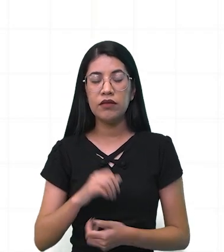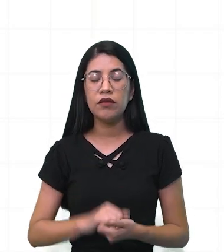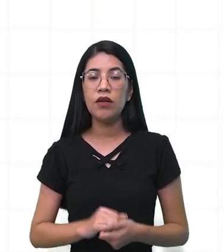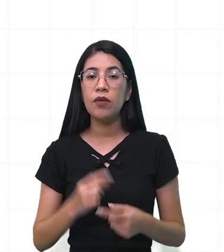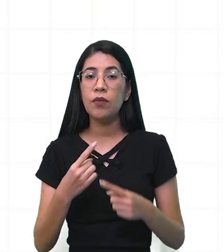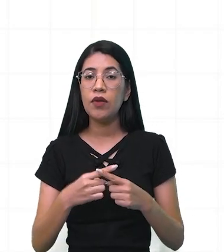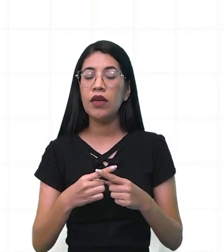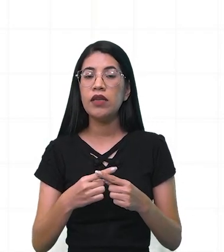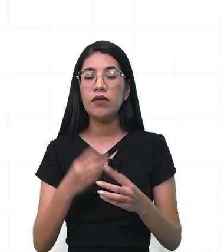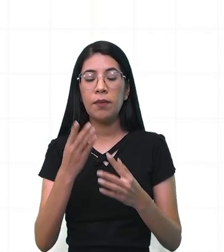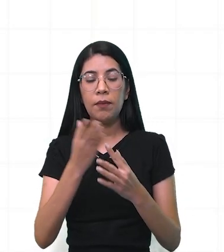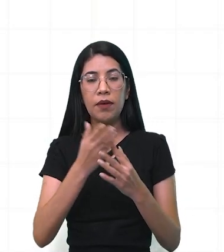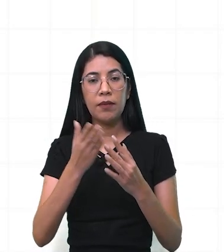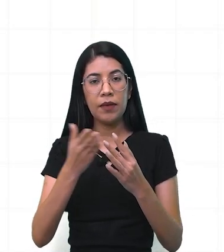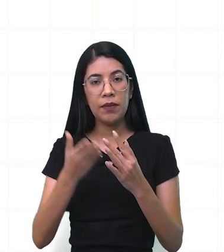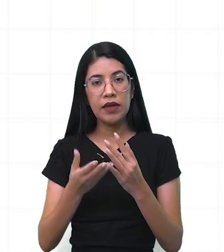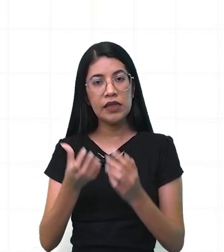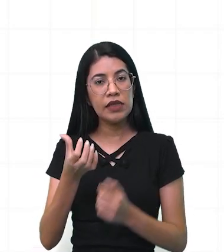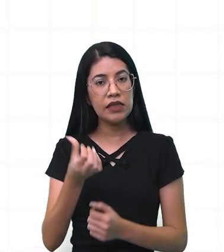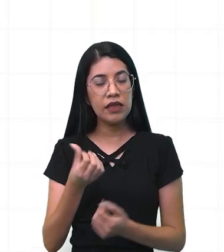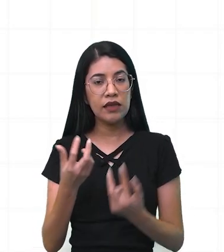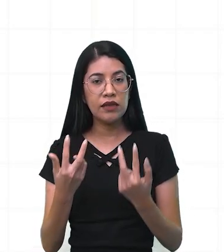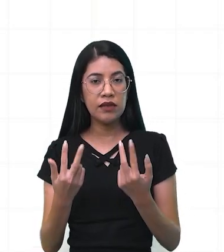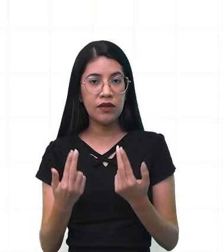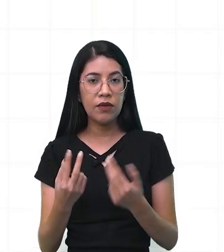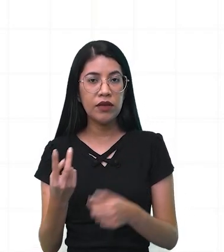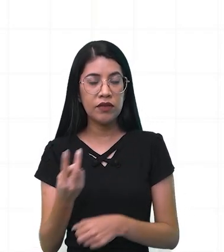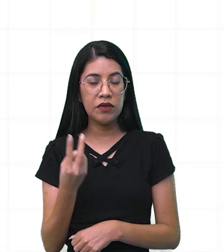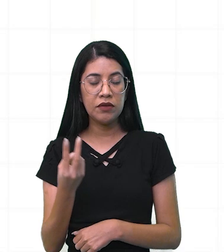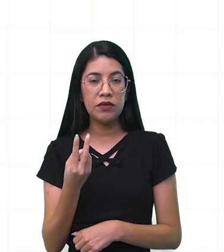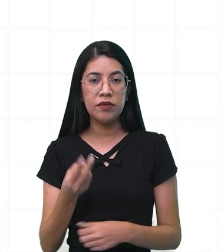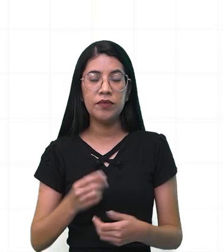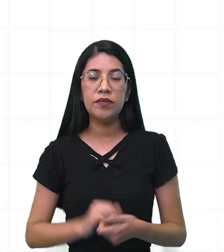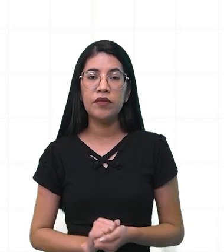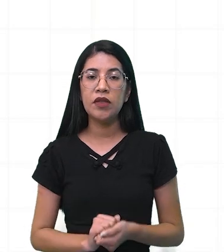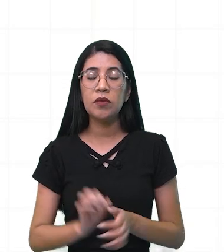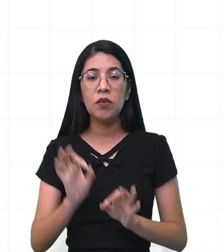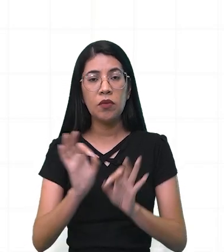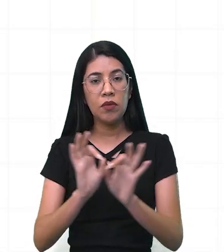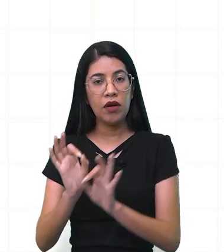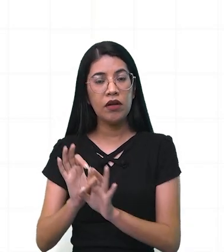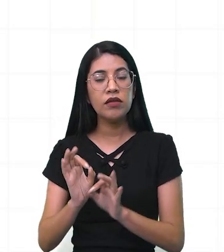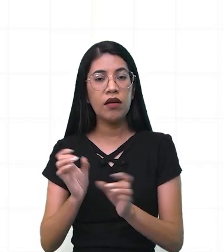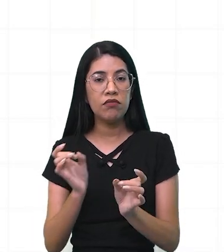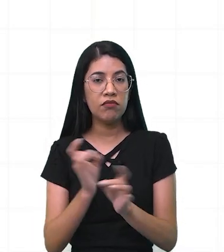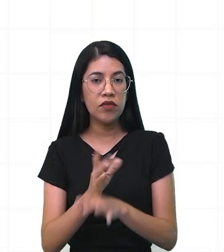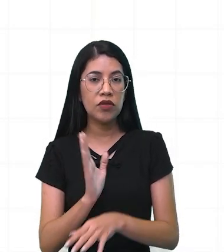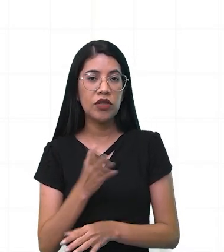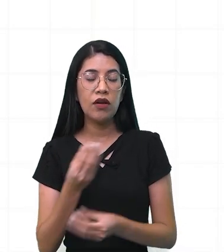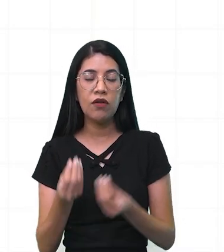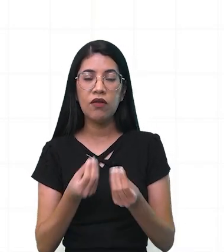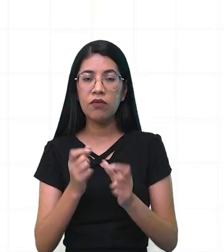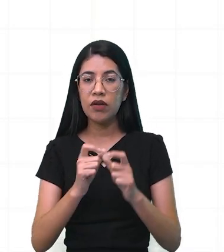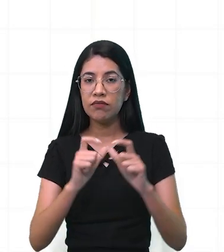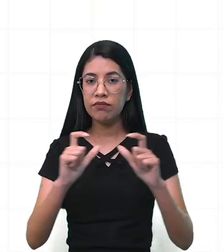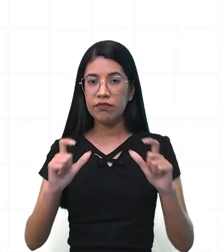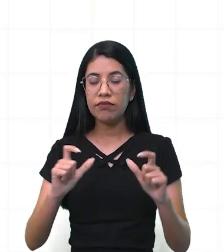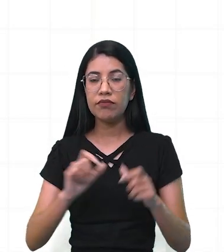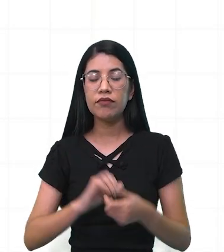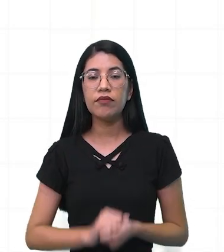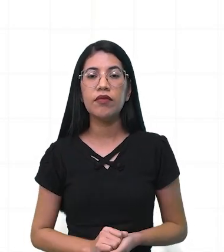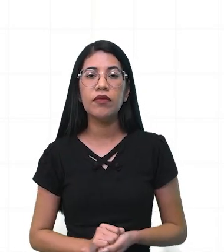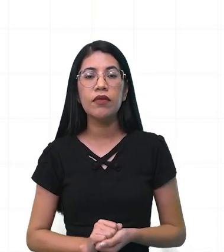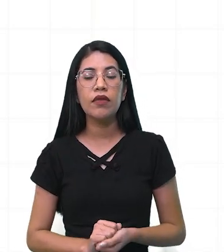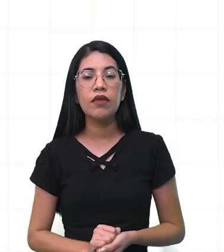parcelas iguais. Pronto, agora eu posso montar aí a expressão dessa situação. Então,